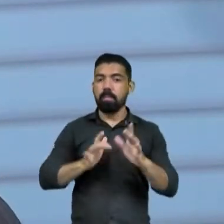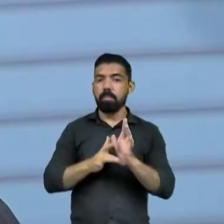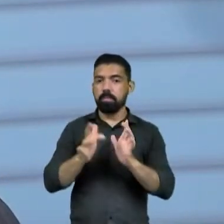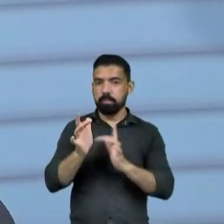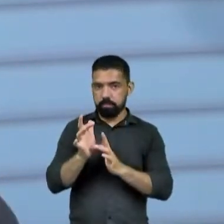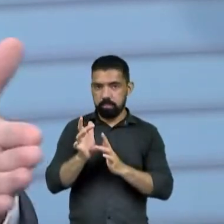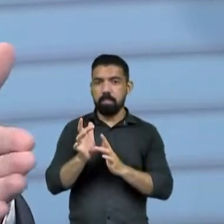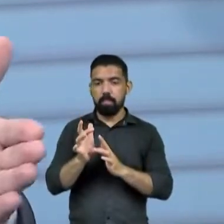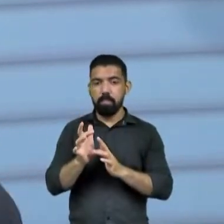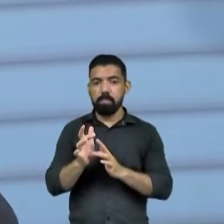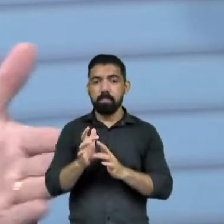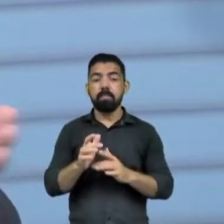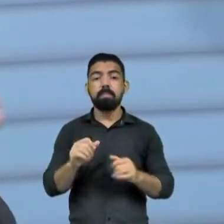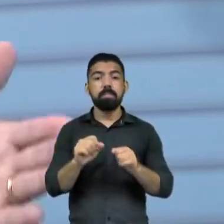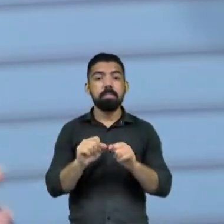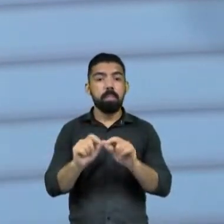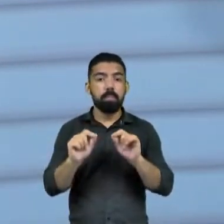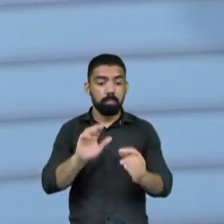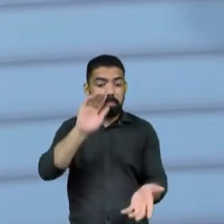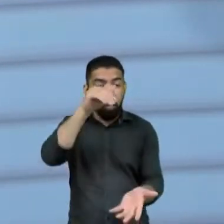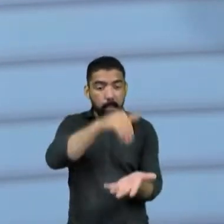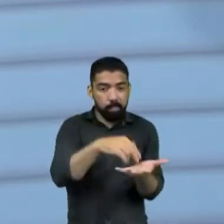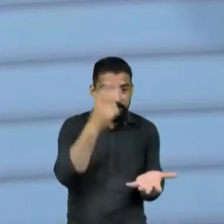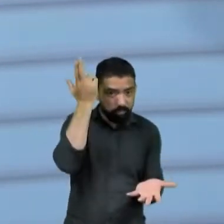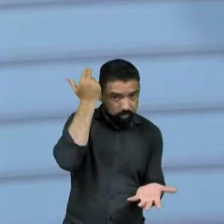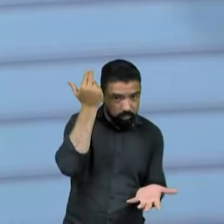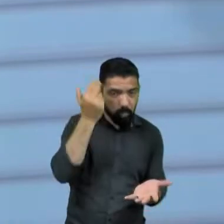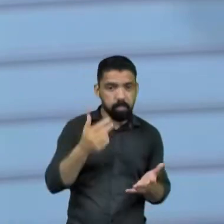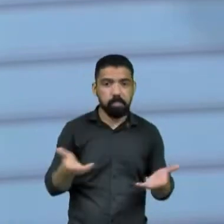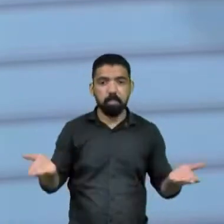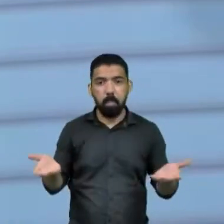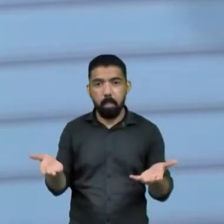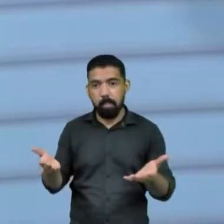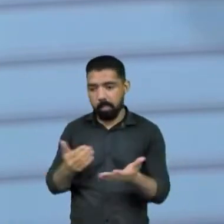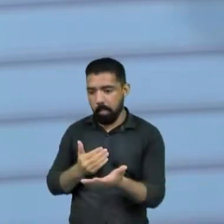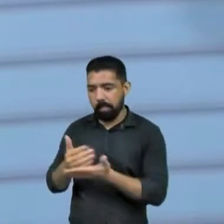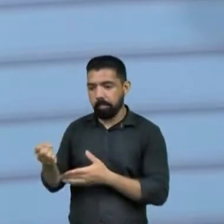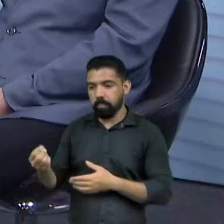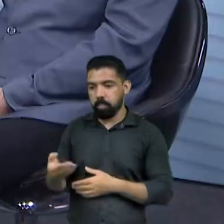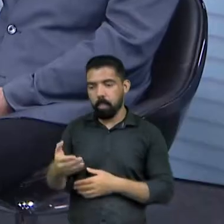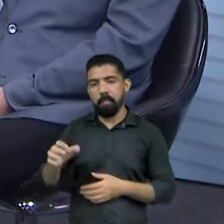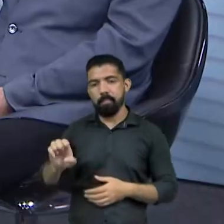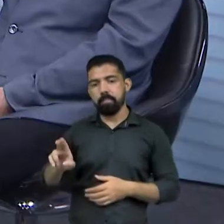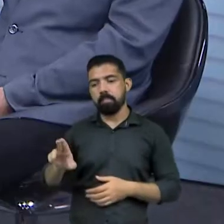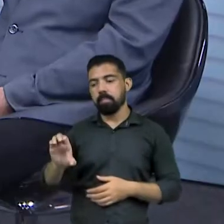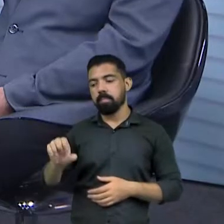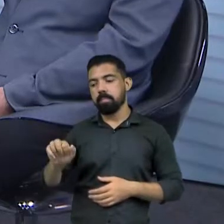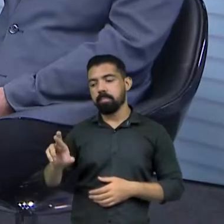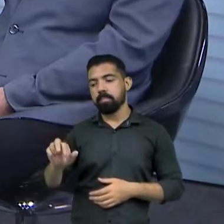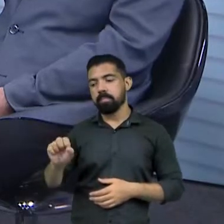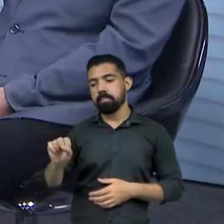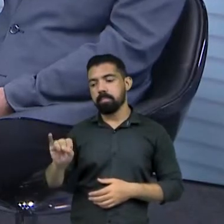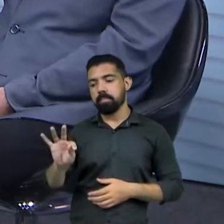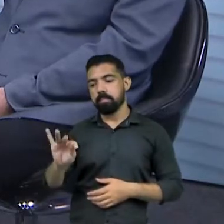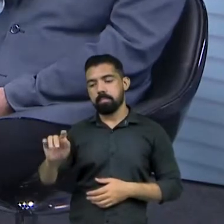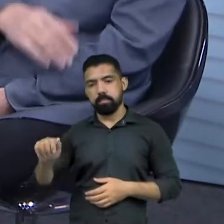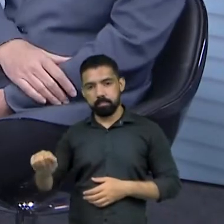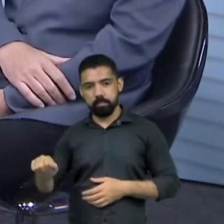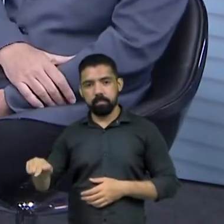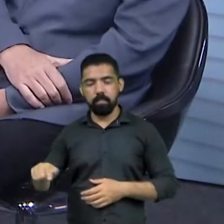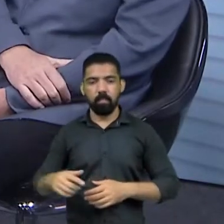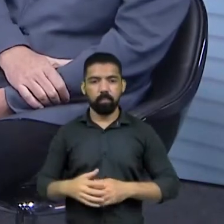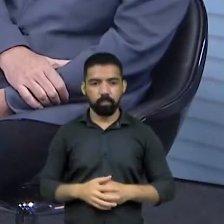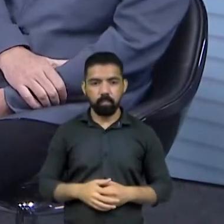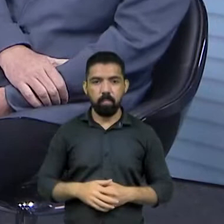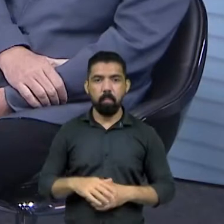primeira ceia ou a sua primeira eucaristia de acordo com quem tá nos assistindo pode interpretar que foi na quinta-feira né exatamente preparando tudo na vespa aí